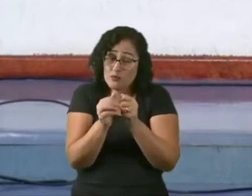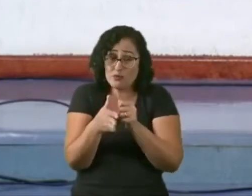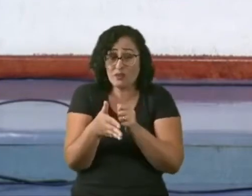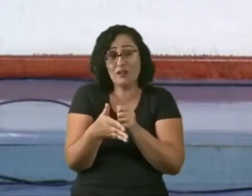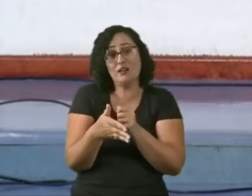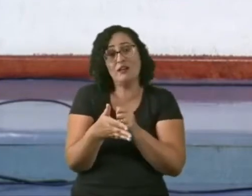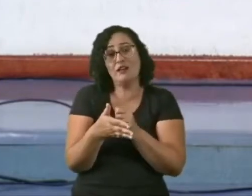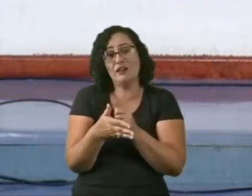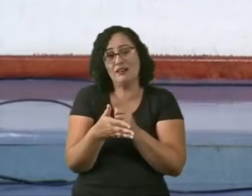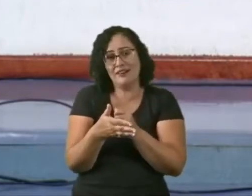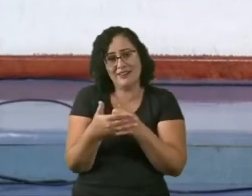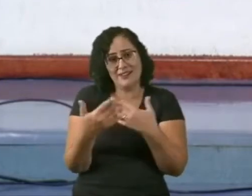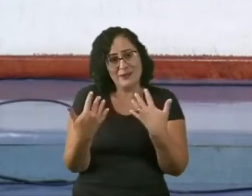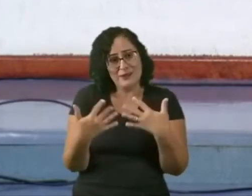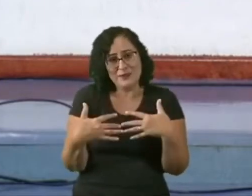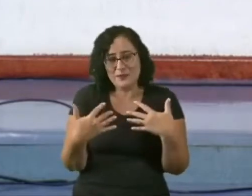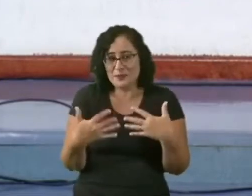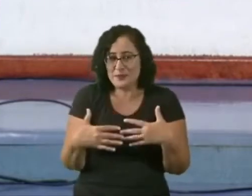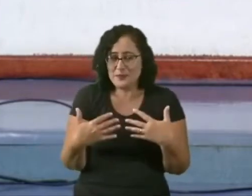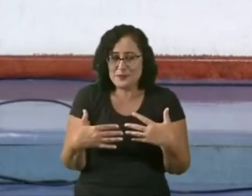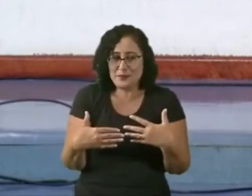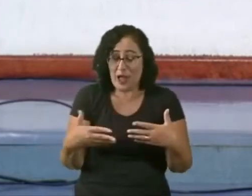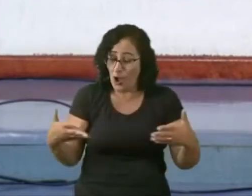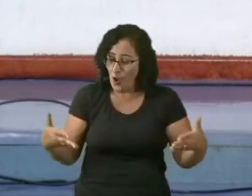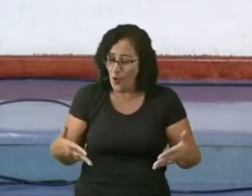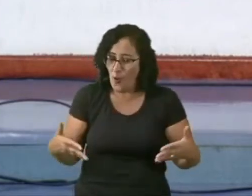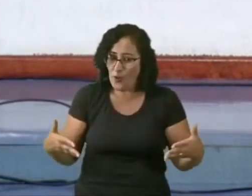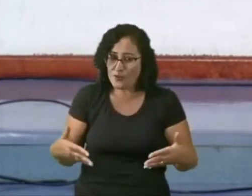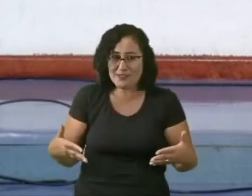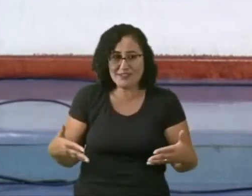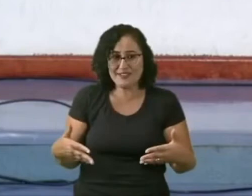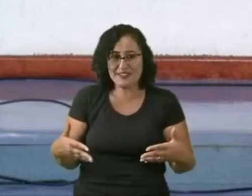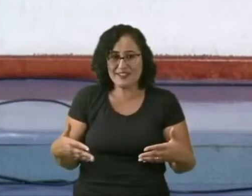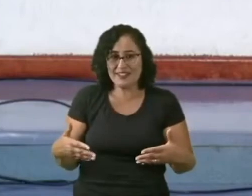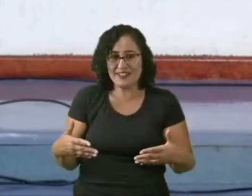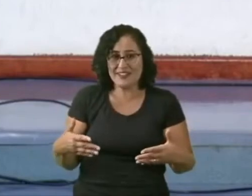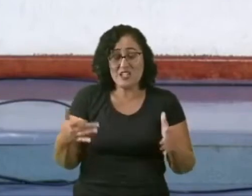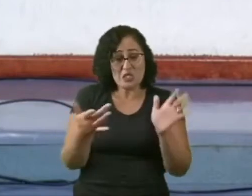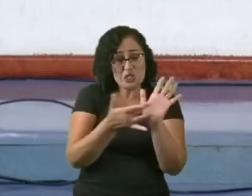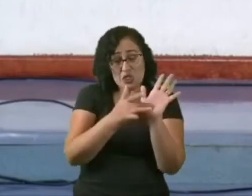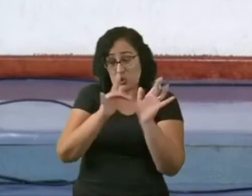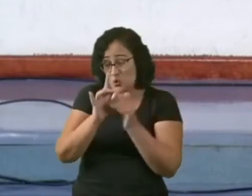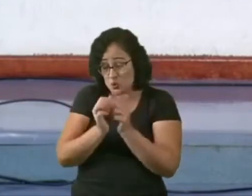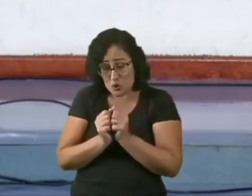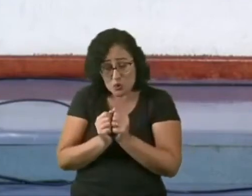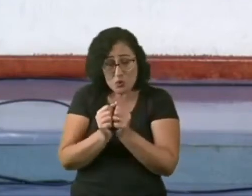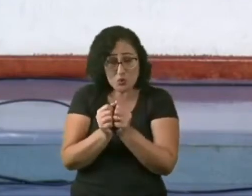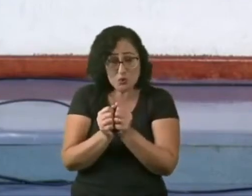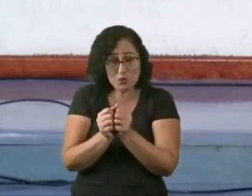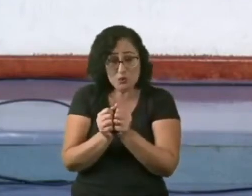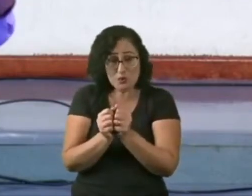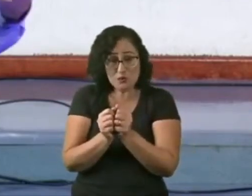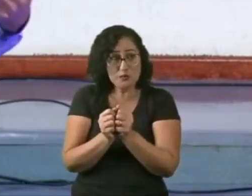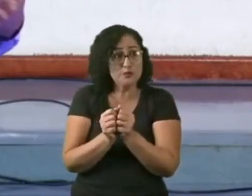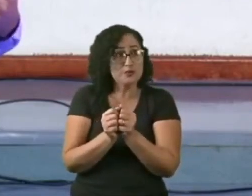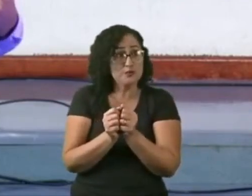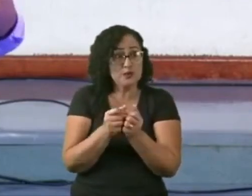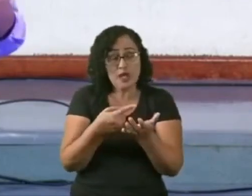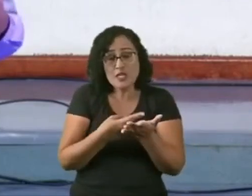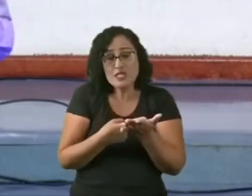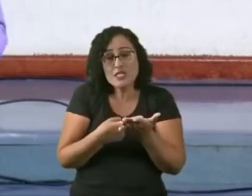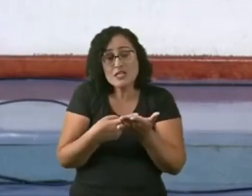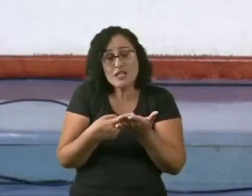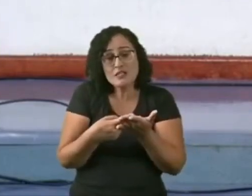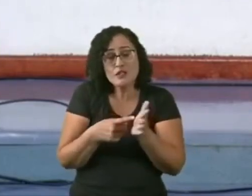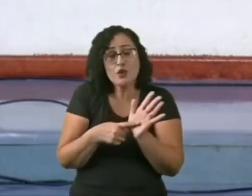presente, vemos isso na mocidade. Em Gênesis capítulo 21, versículo 20, diz que